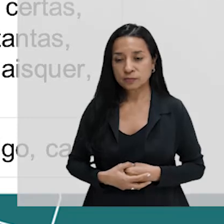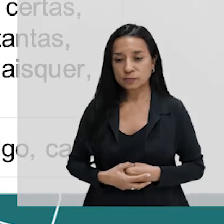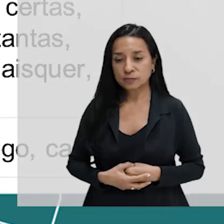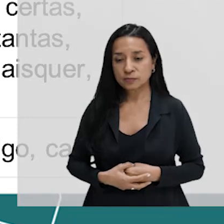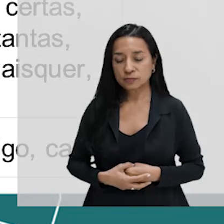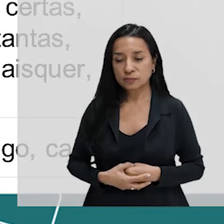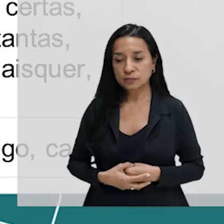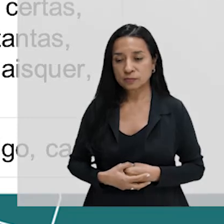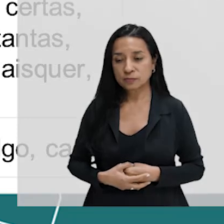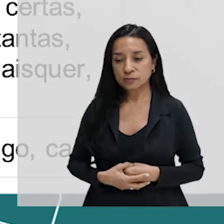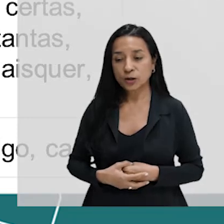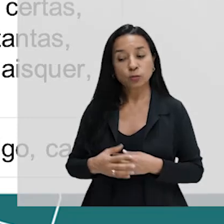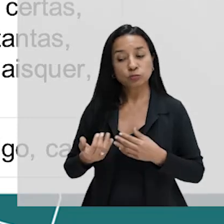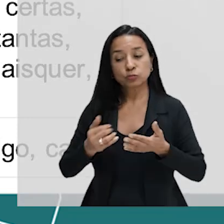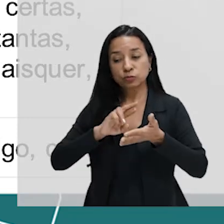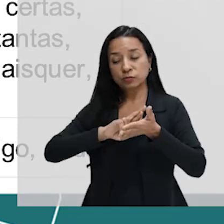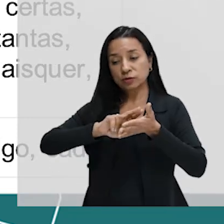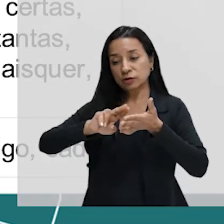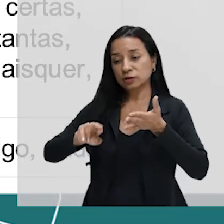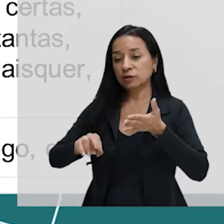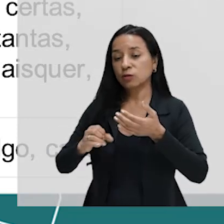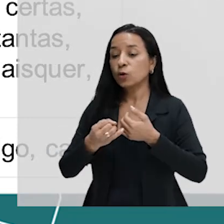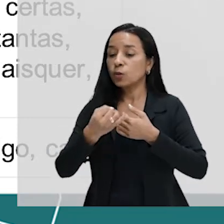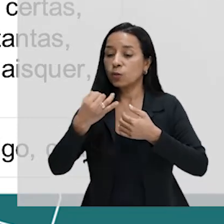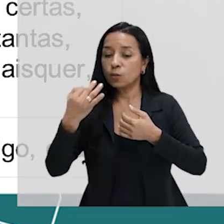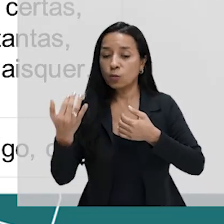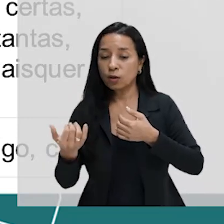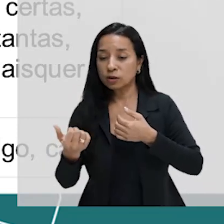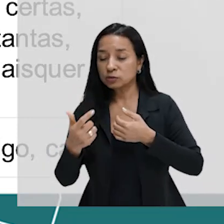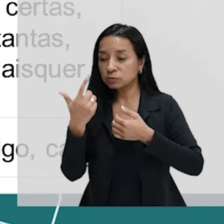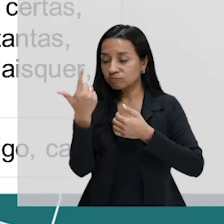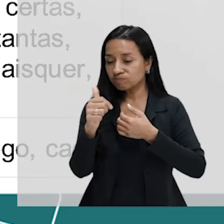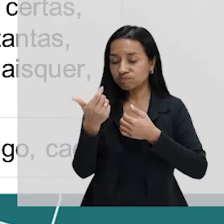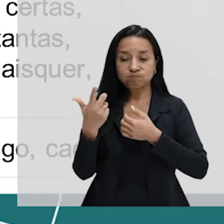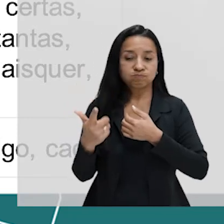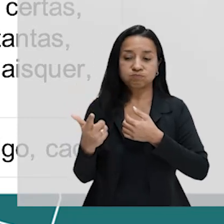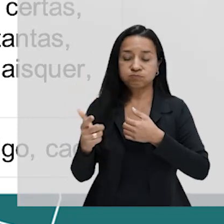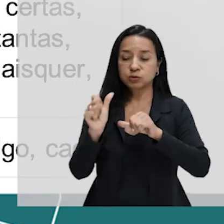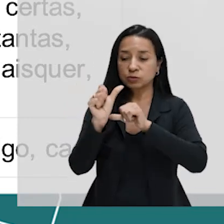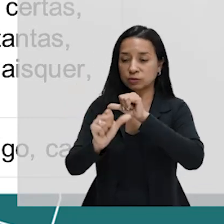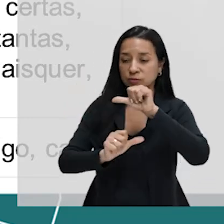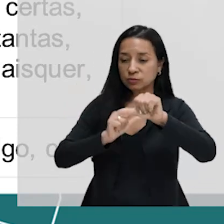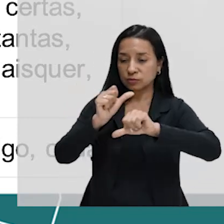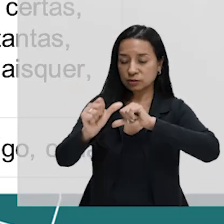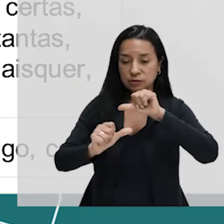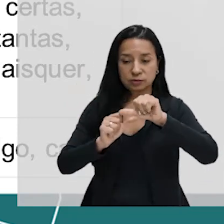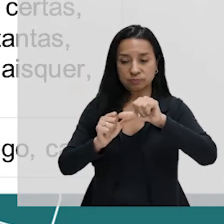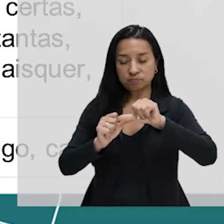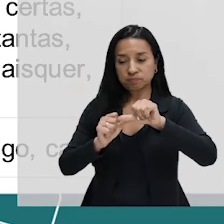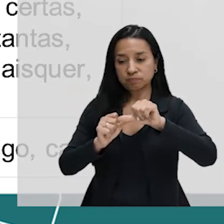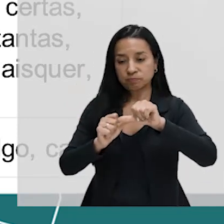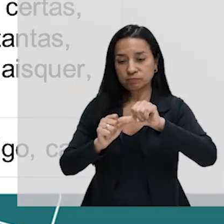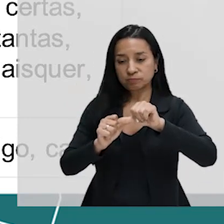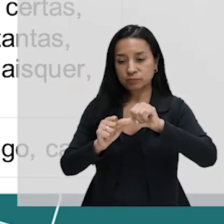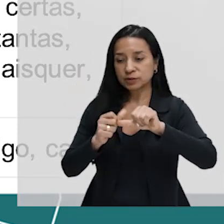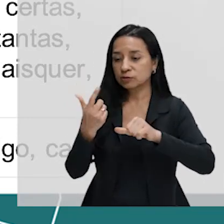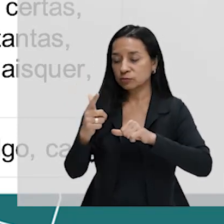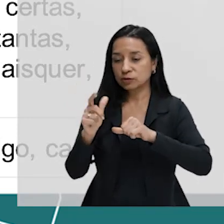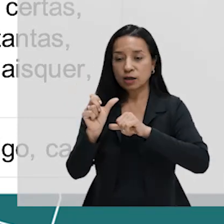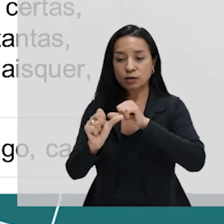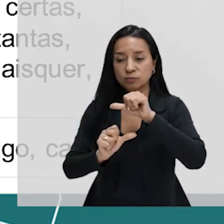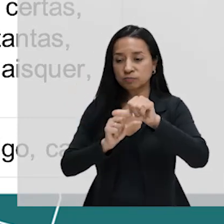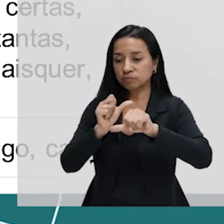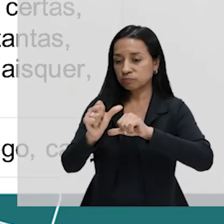aí fazendo toda essa variação. E quais são os invariáveis? Os invariáveis são aqueles que não modificam, né? Não